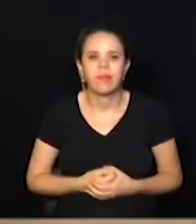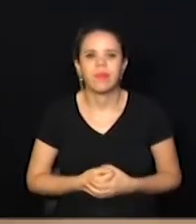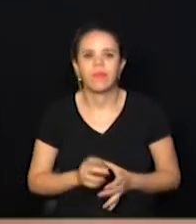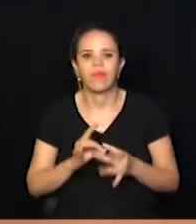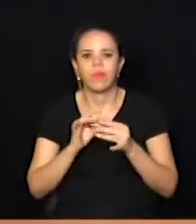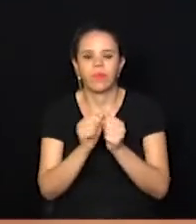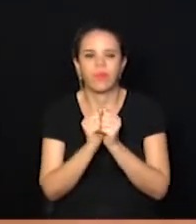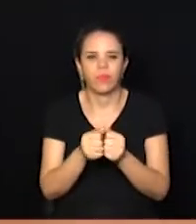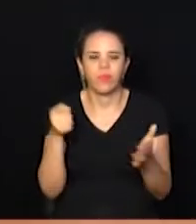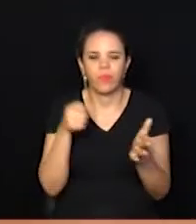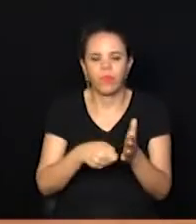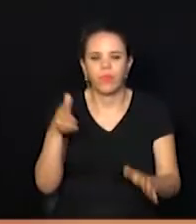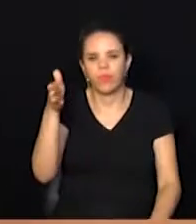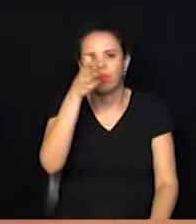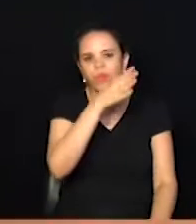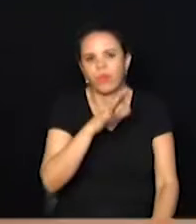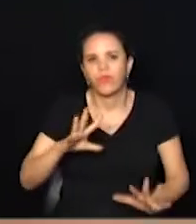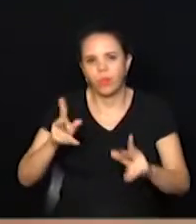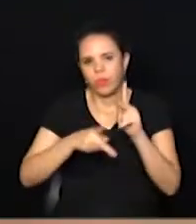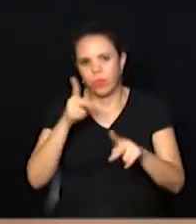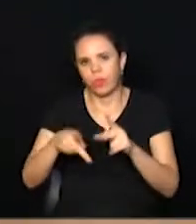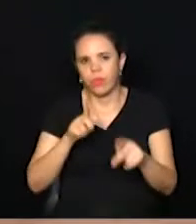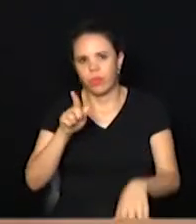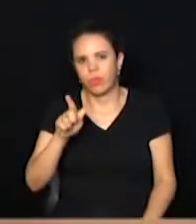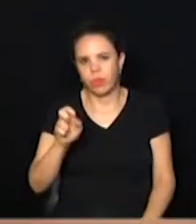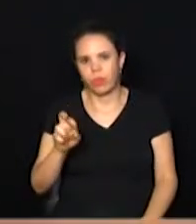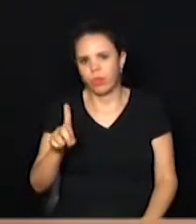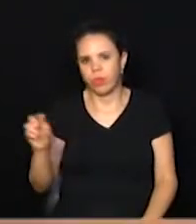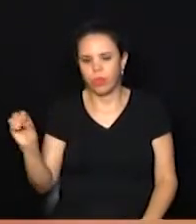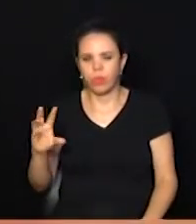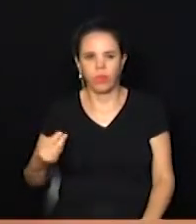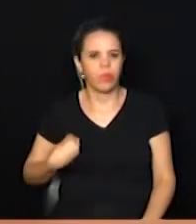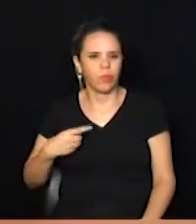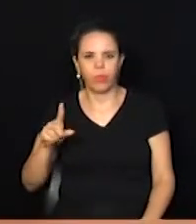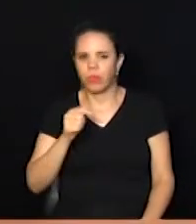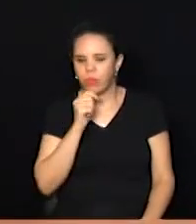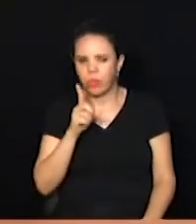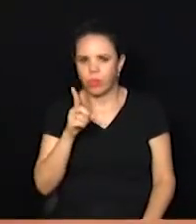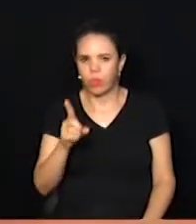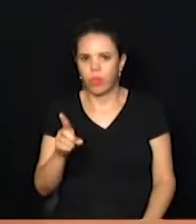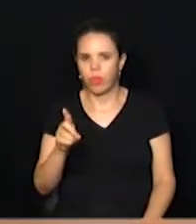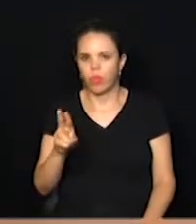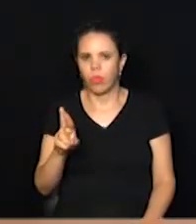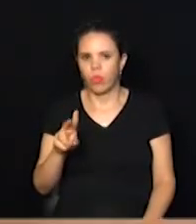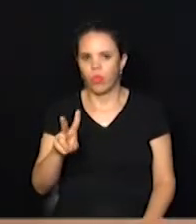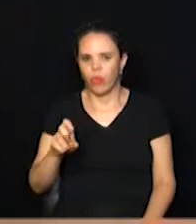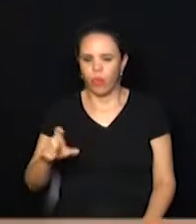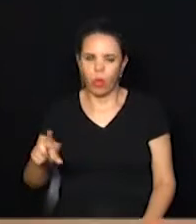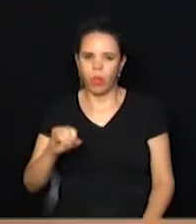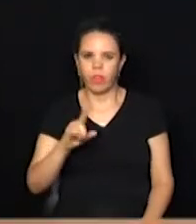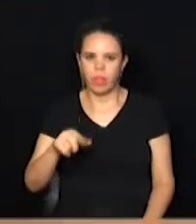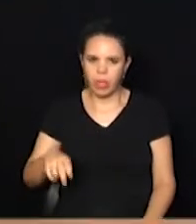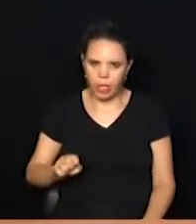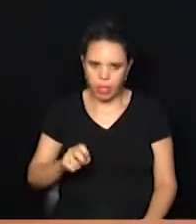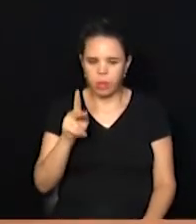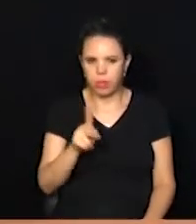junto nas lutas, e de todos aqui, né? O Gerardo, o Durval, que não está aqui, a Isalene, o padre,